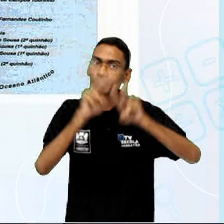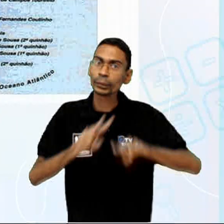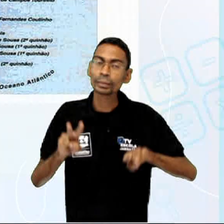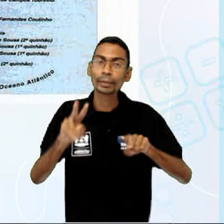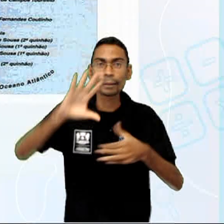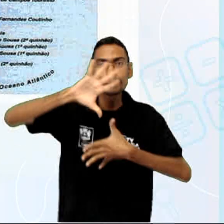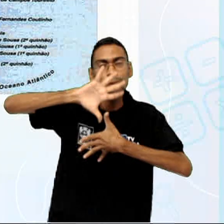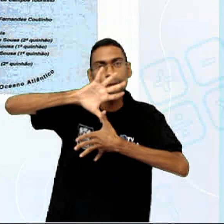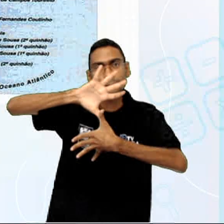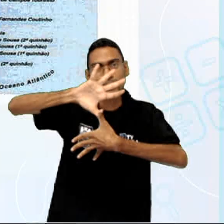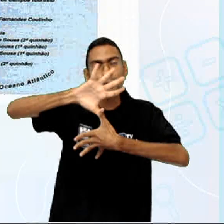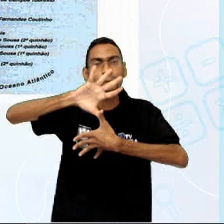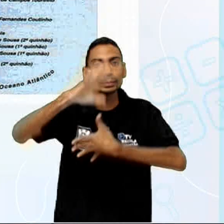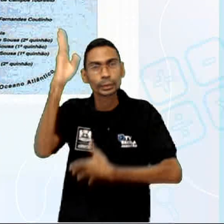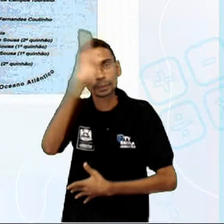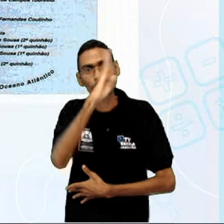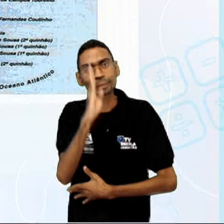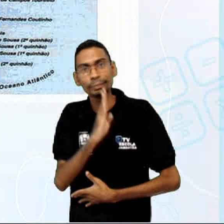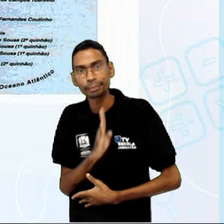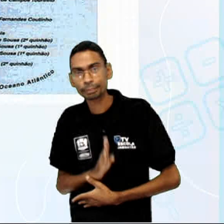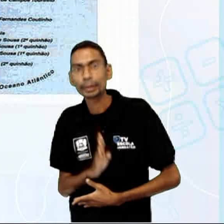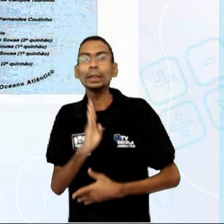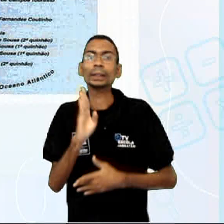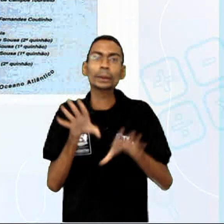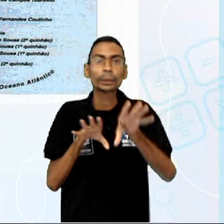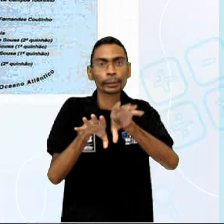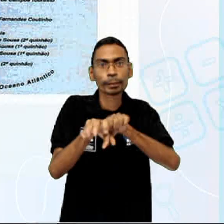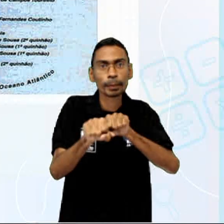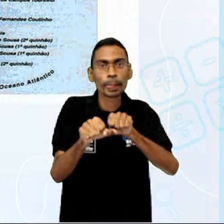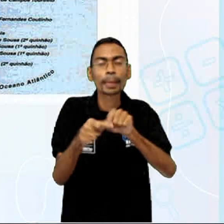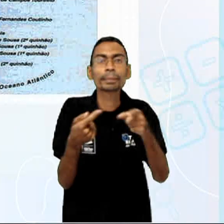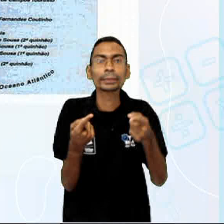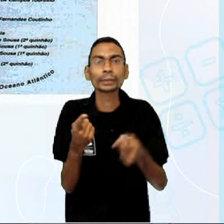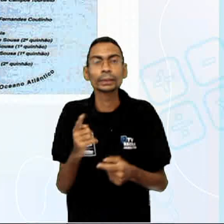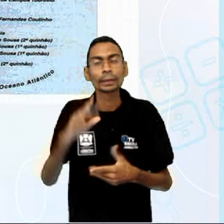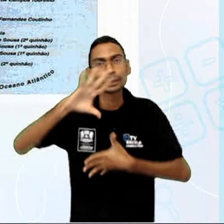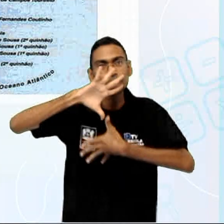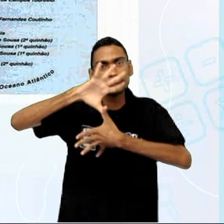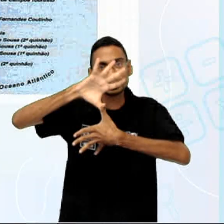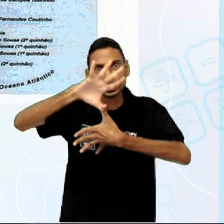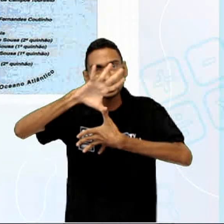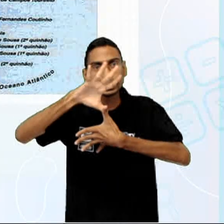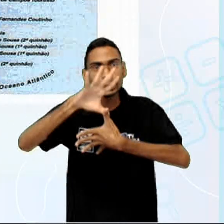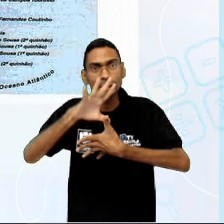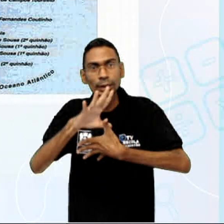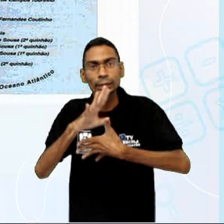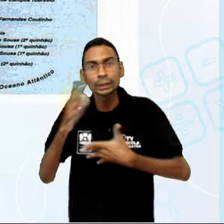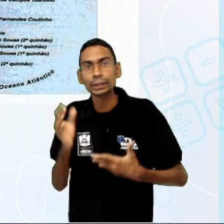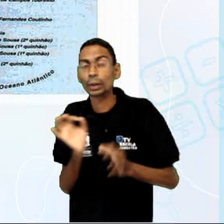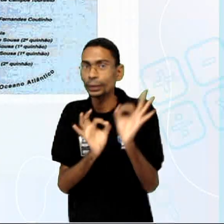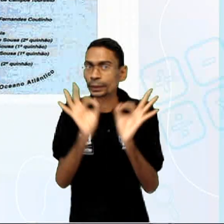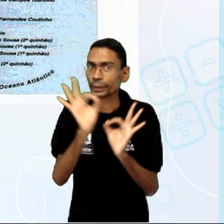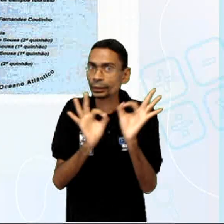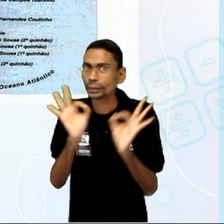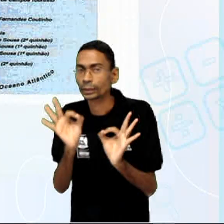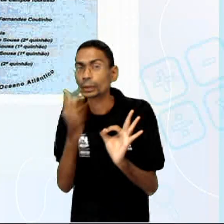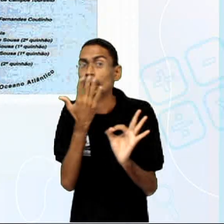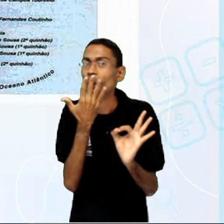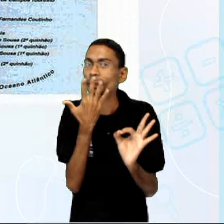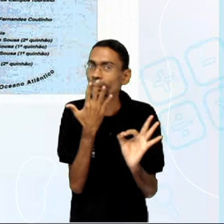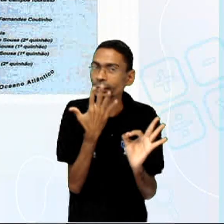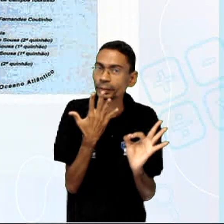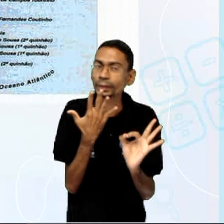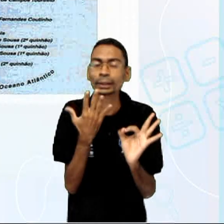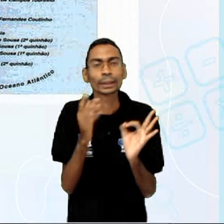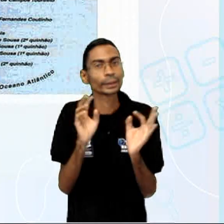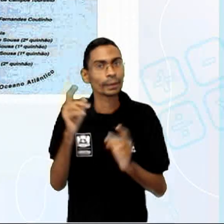mapa do Brasil colonial. Esse mapa, ele tá aí todo cortadinho, colorido, bonitinho, tá? Não se